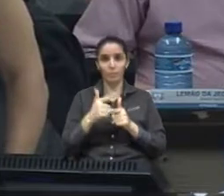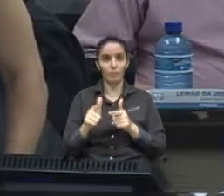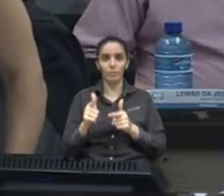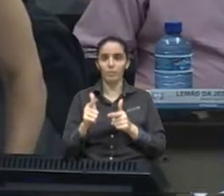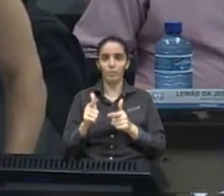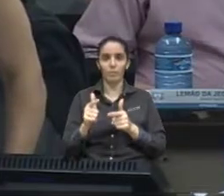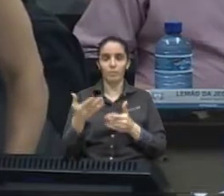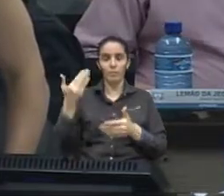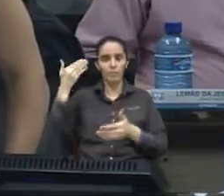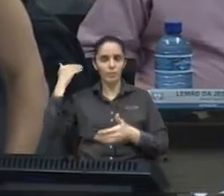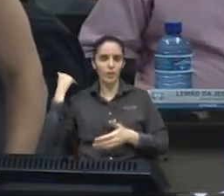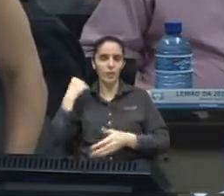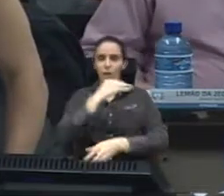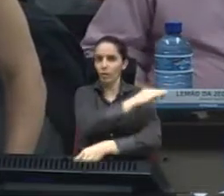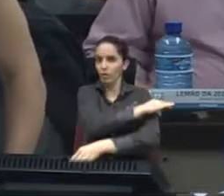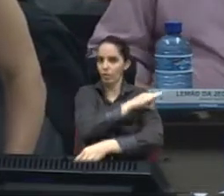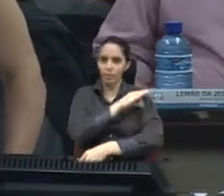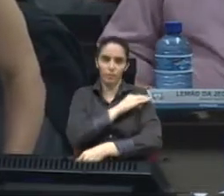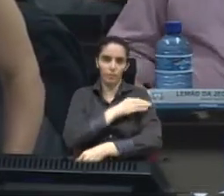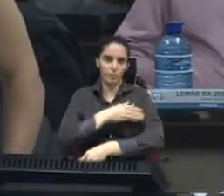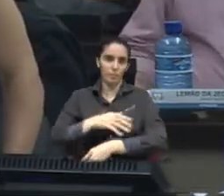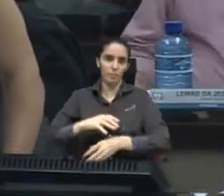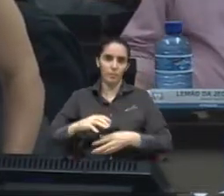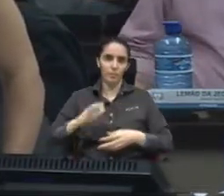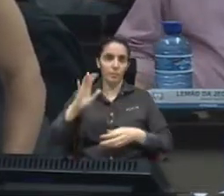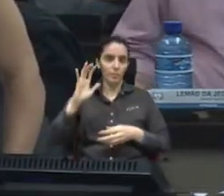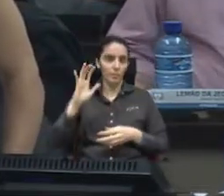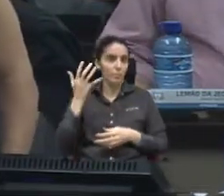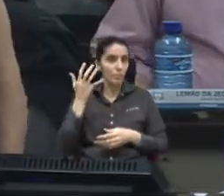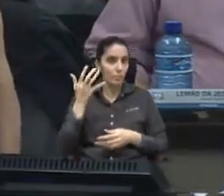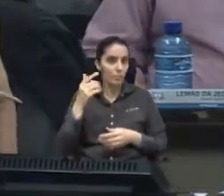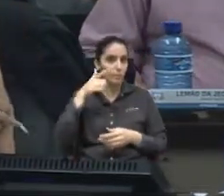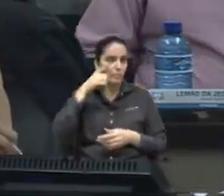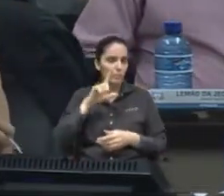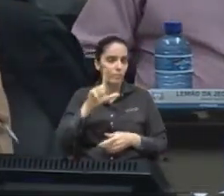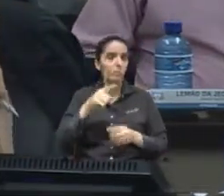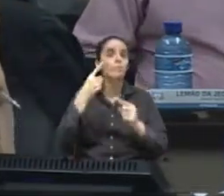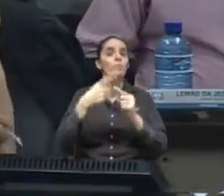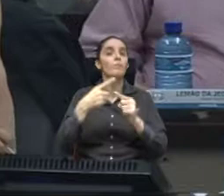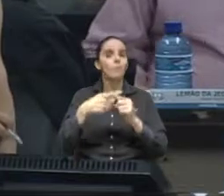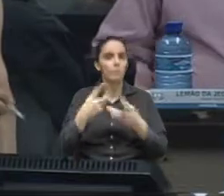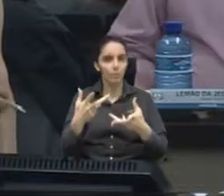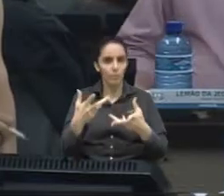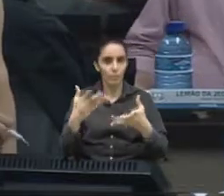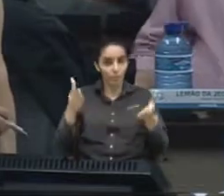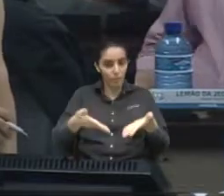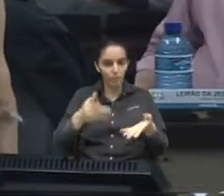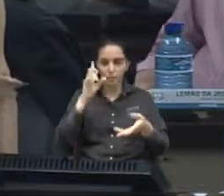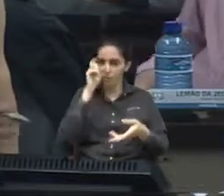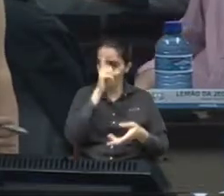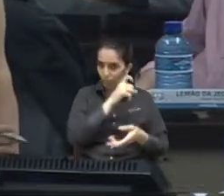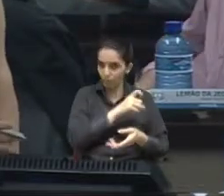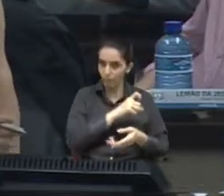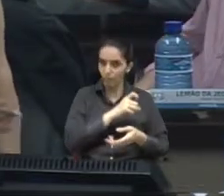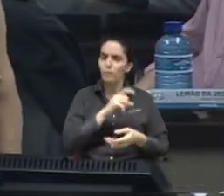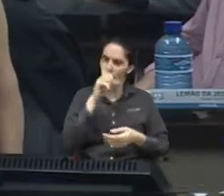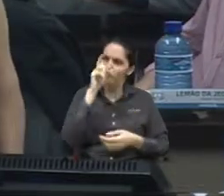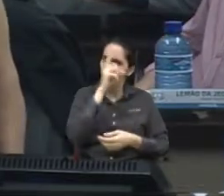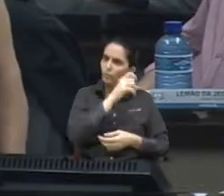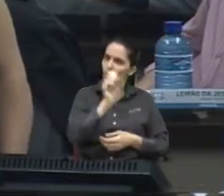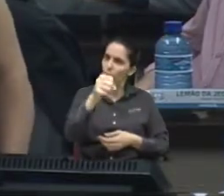prefeito que antecedeu conseguiu mexer nessa situação e hoje nós temos uma dificuldade tão grande. Então,